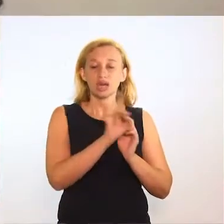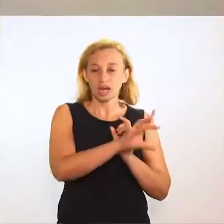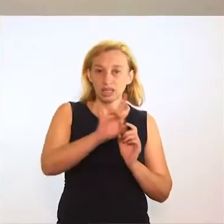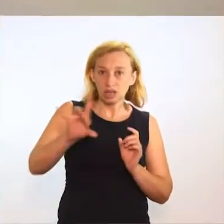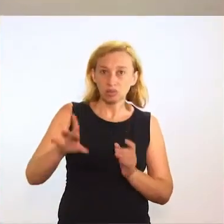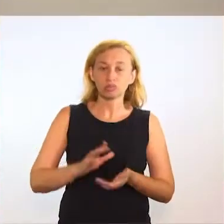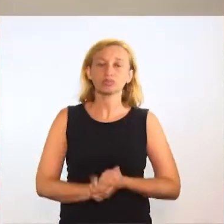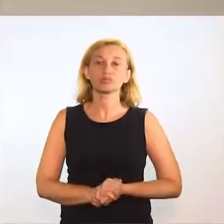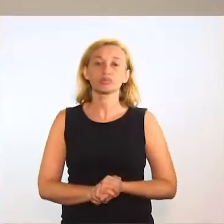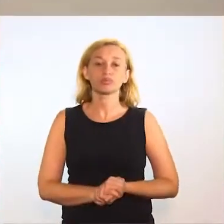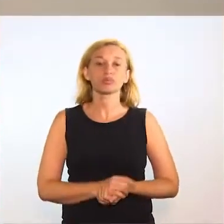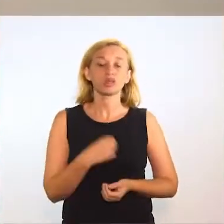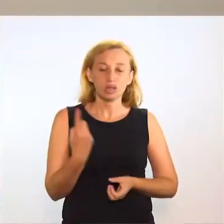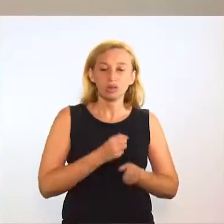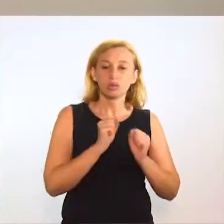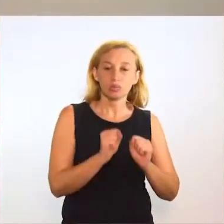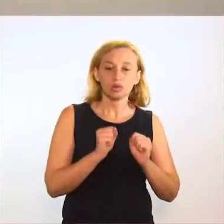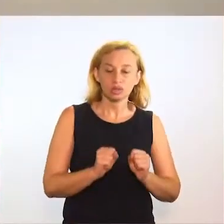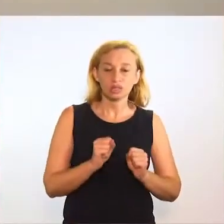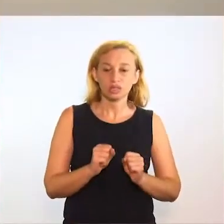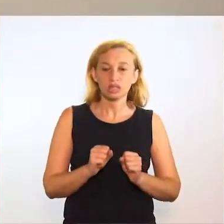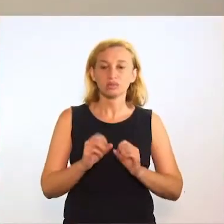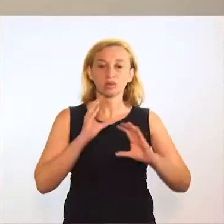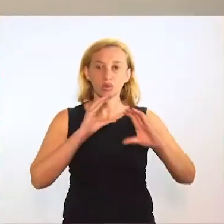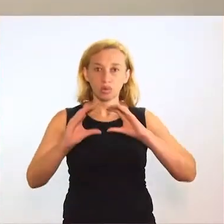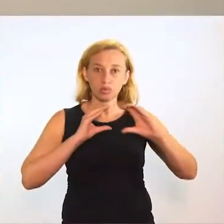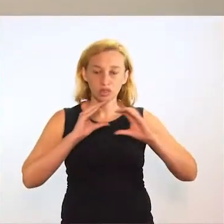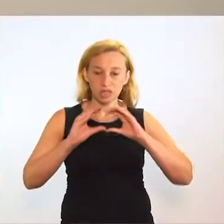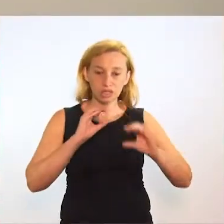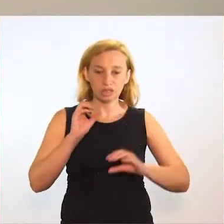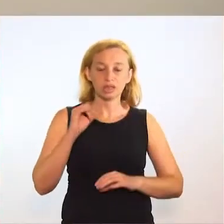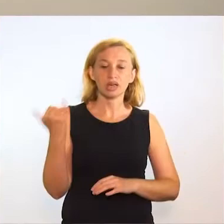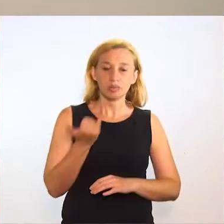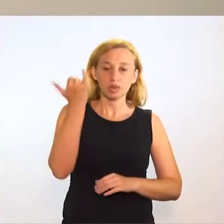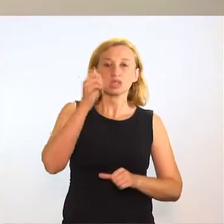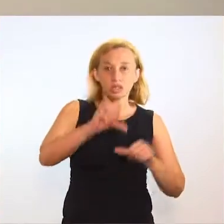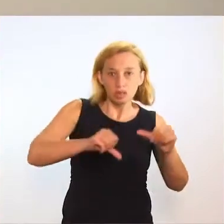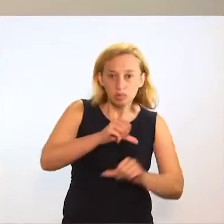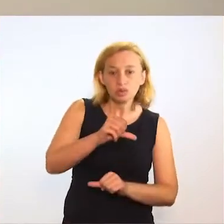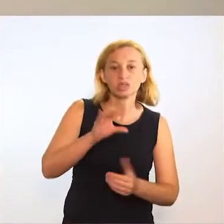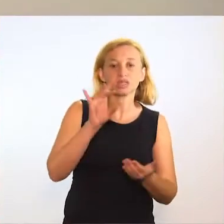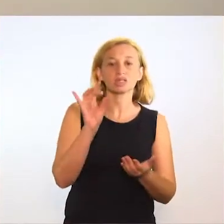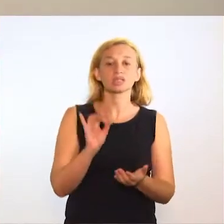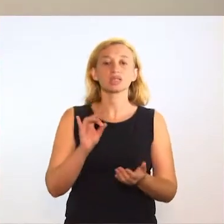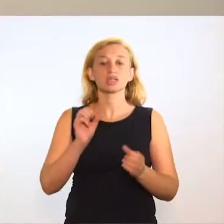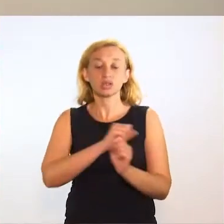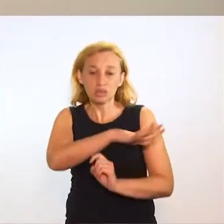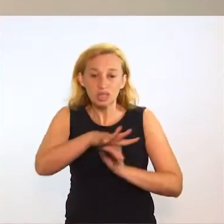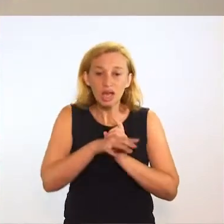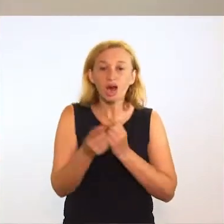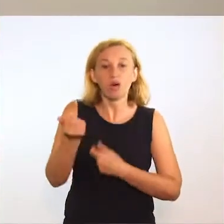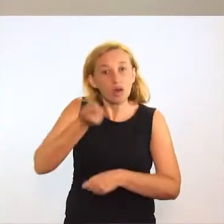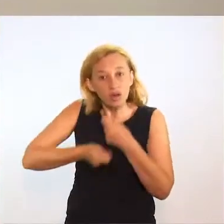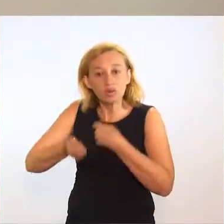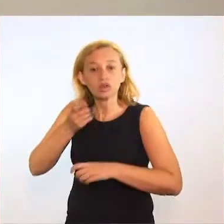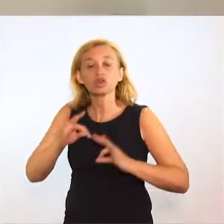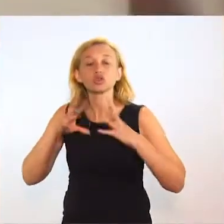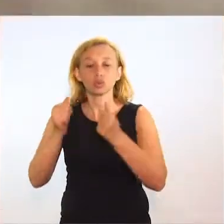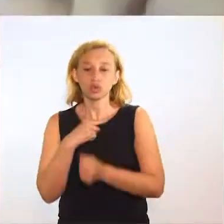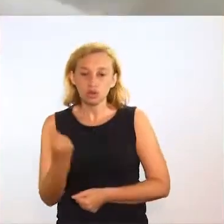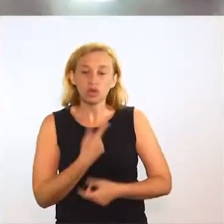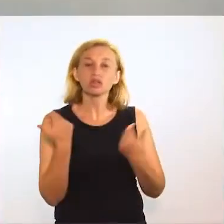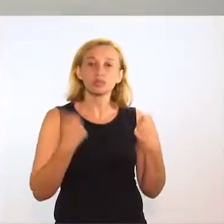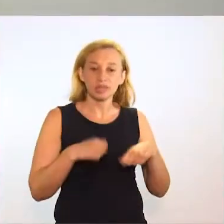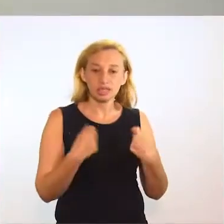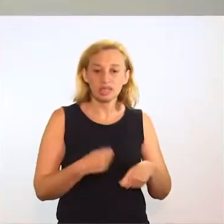isso quer dizer para cada um, né? Para que a gente possa, a partir da comunicação, que é tão importante, fazer mudanças sociais,